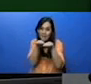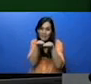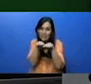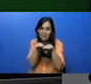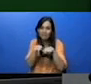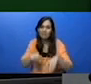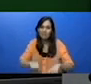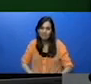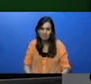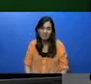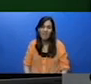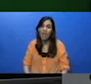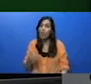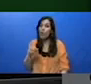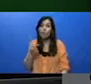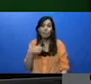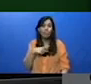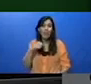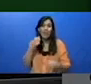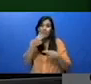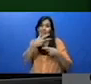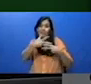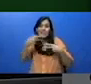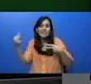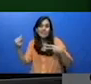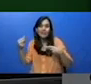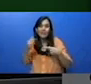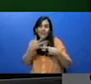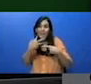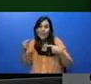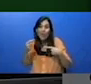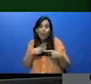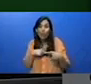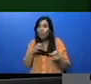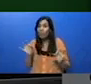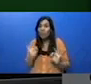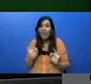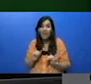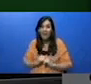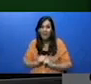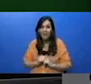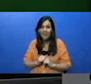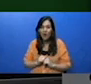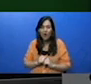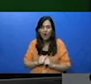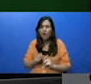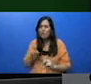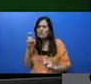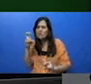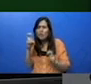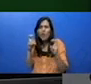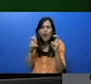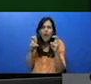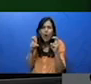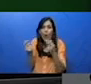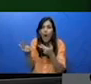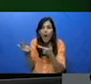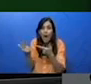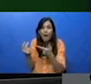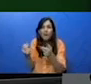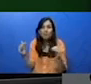empate. É quando não tem vencedor. Os dois jogadores fizeram necessariamente a mesma quantidade de